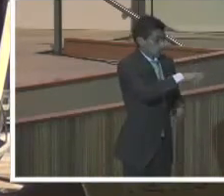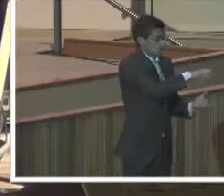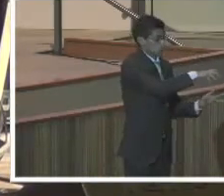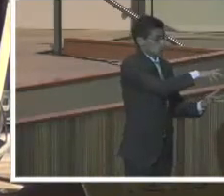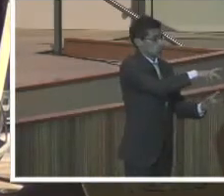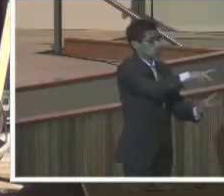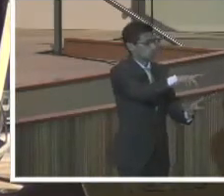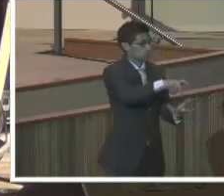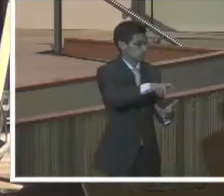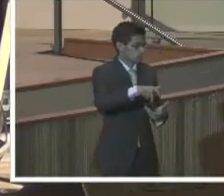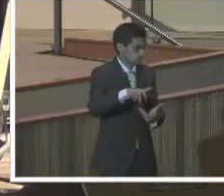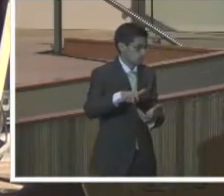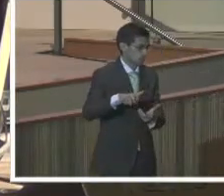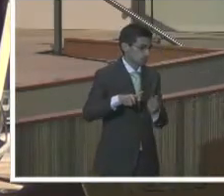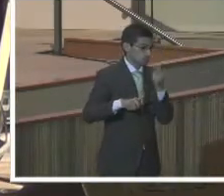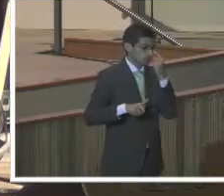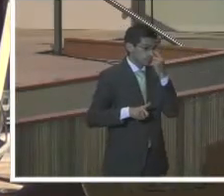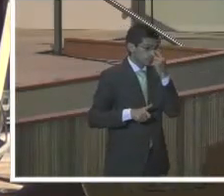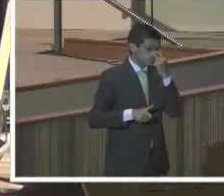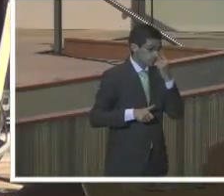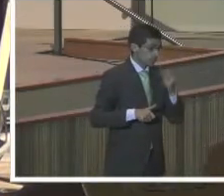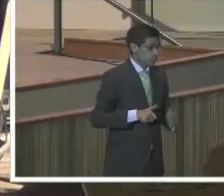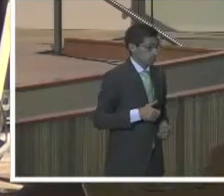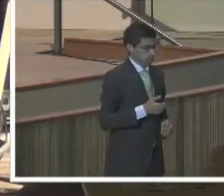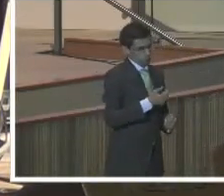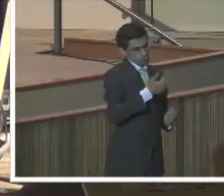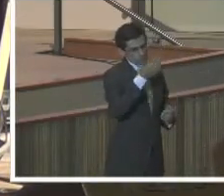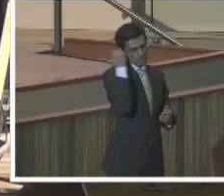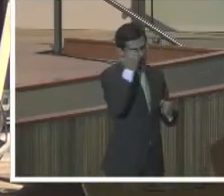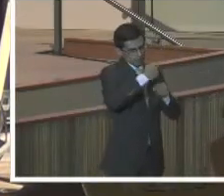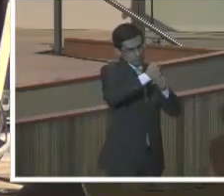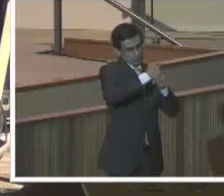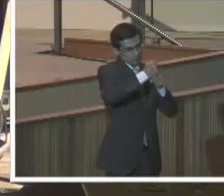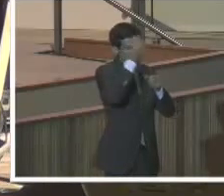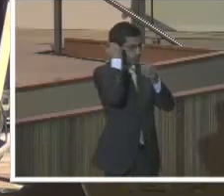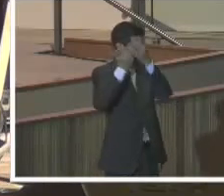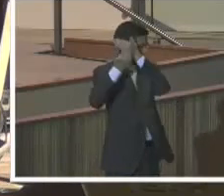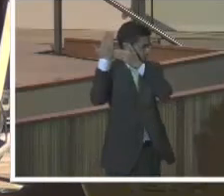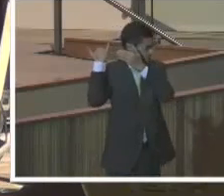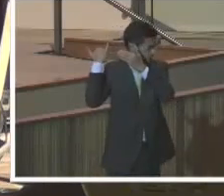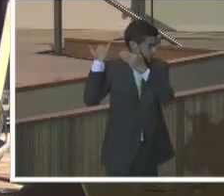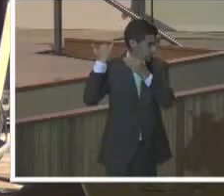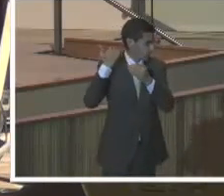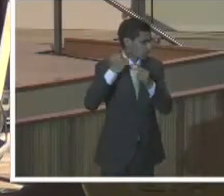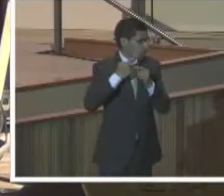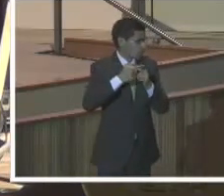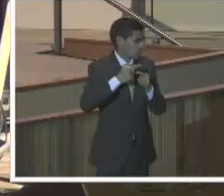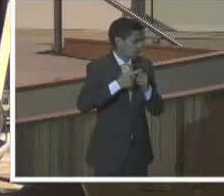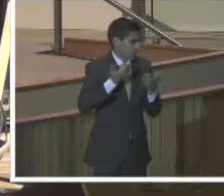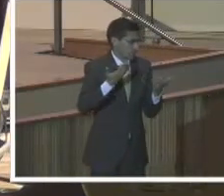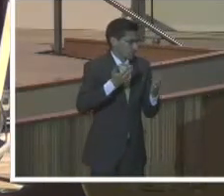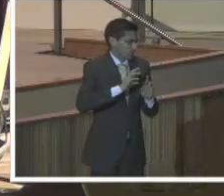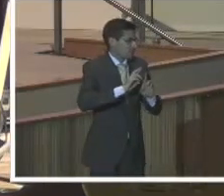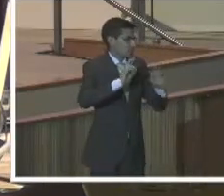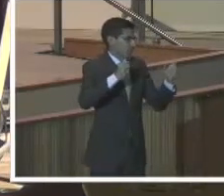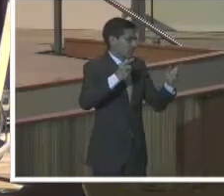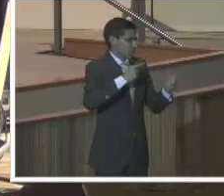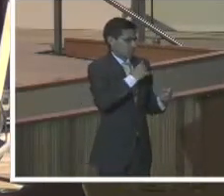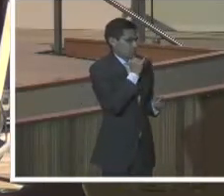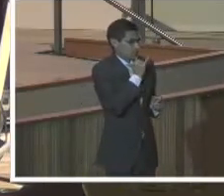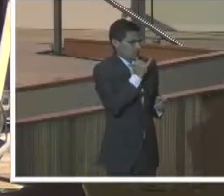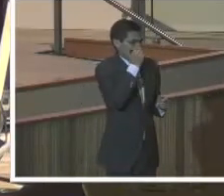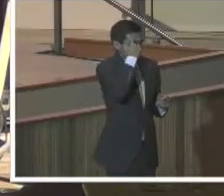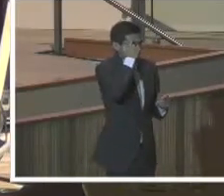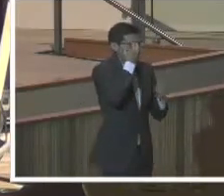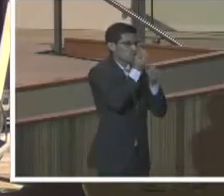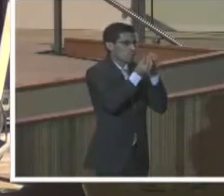mundo de mais de 2000 anos atrás. Você imagina a tecnologia do céu, o conforto do céu.